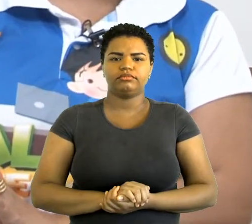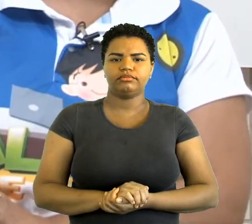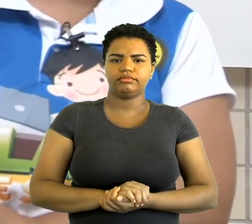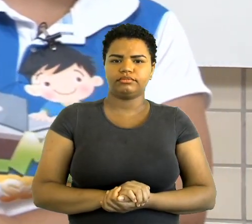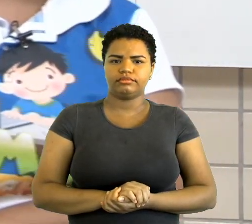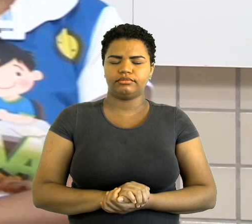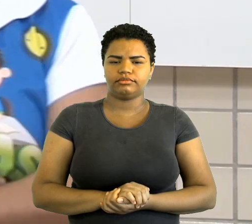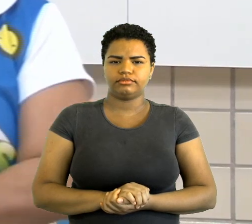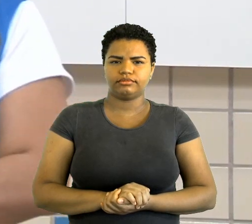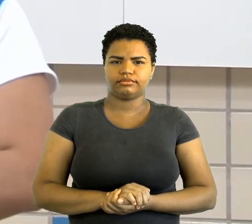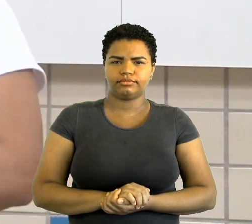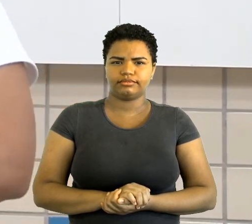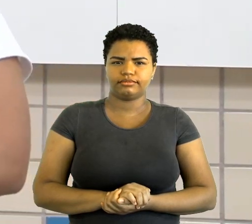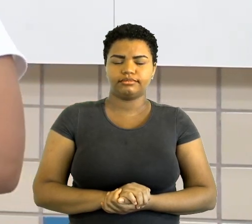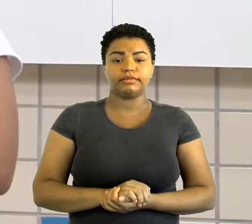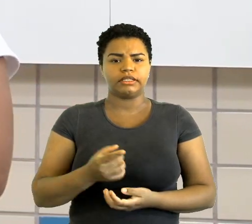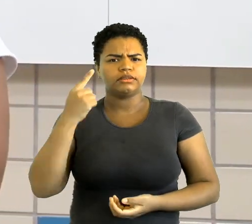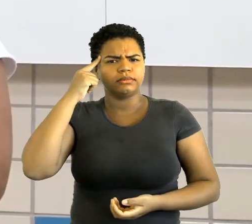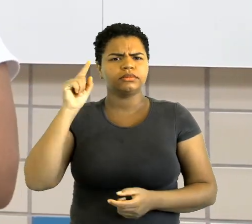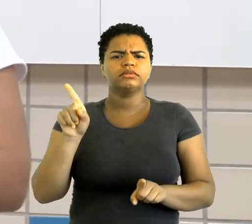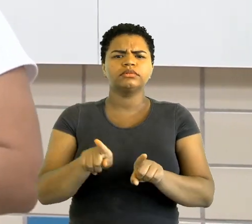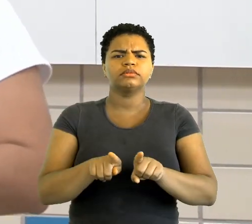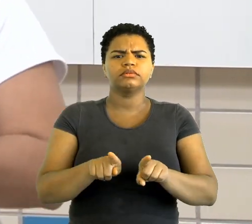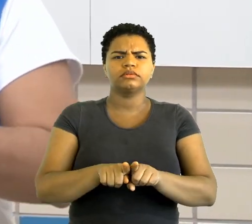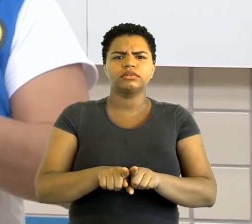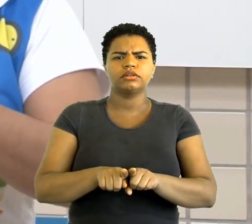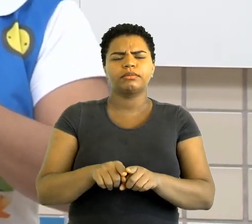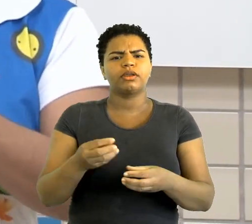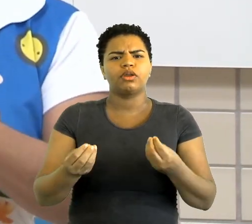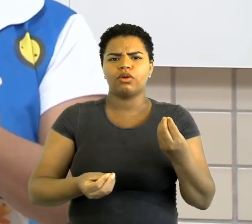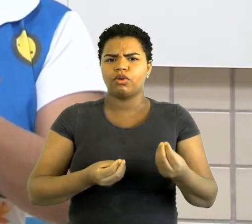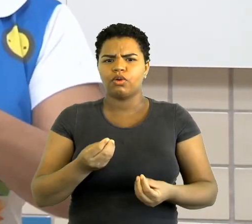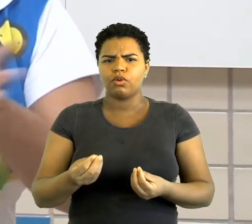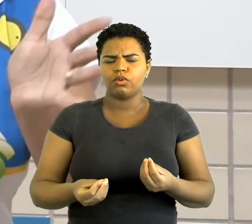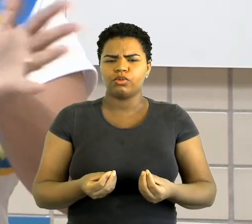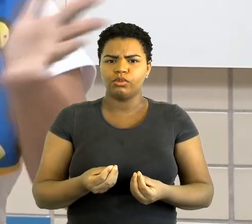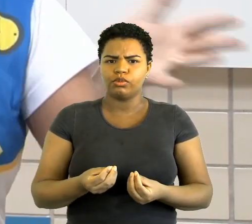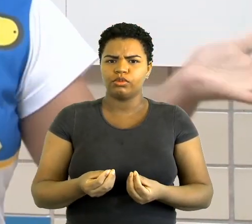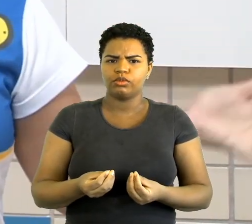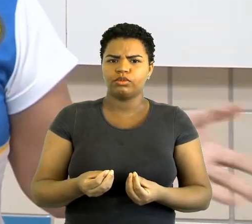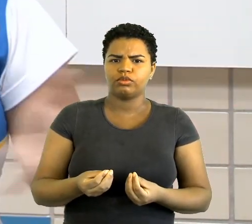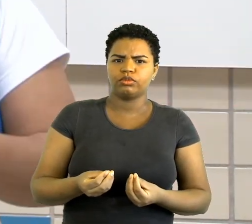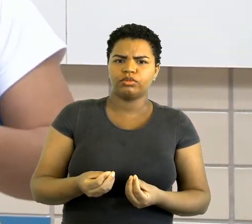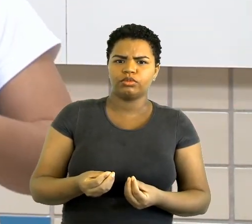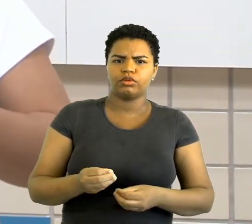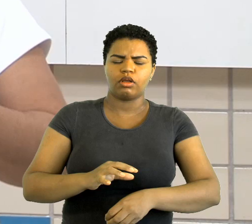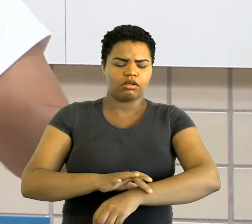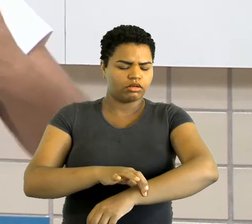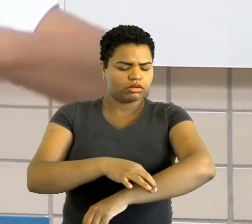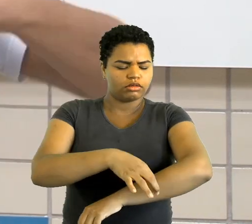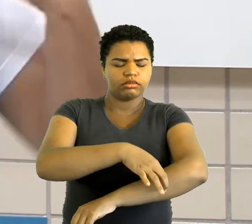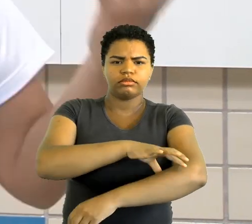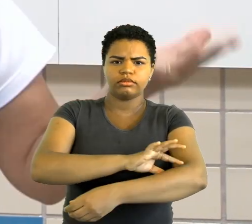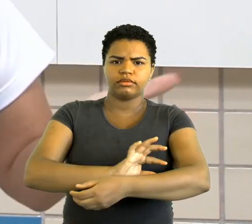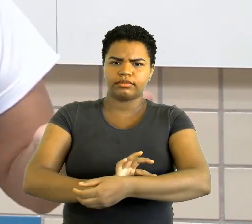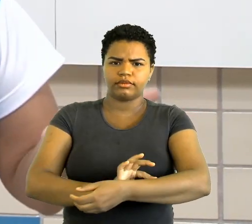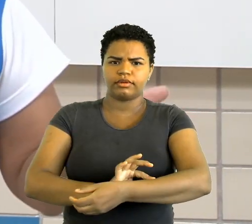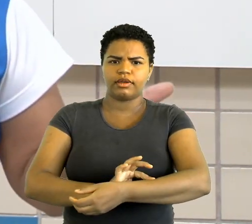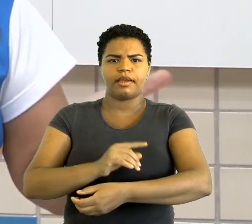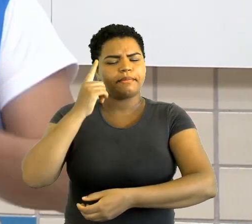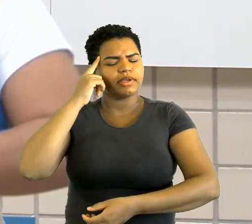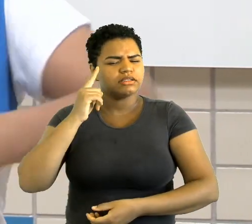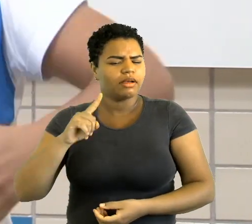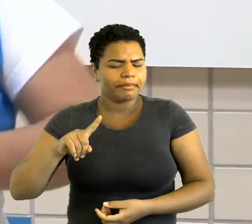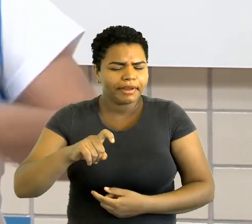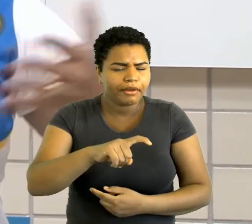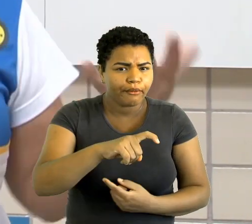Quando nós pensamos também na questão das articulações, a gente pode levar assim, mas professora, a senhora falou da minhoca.